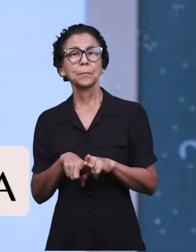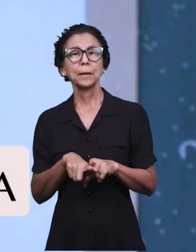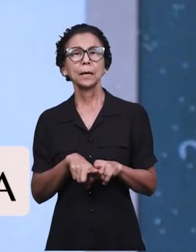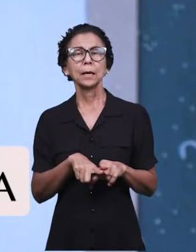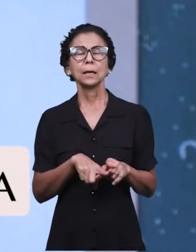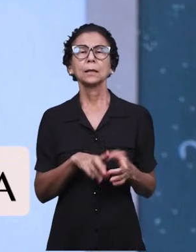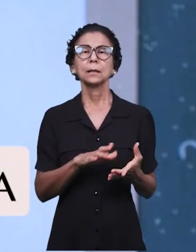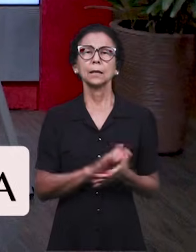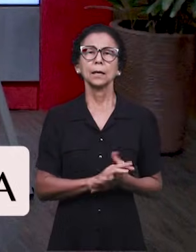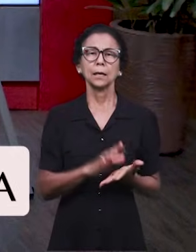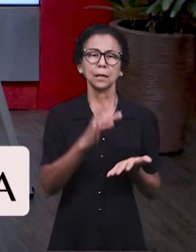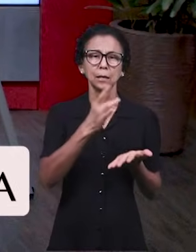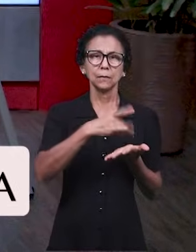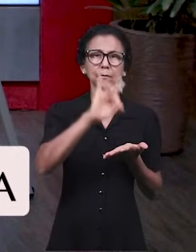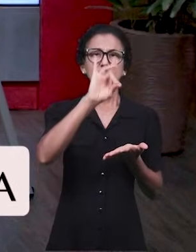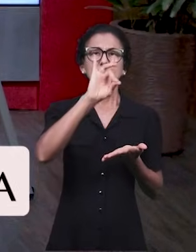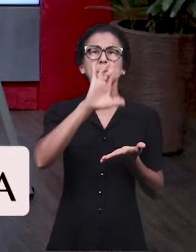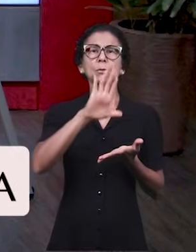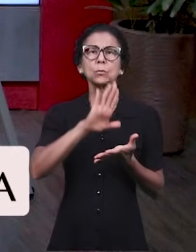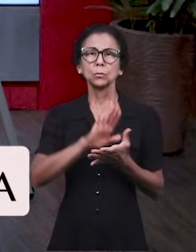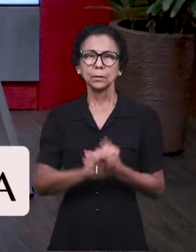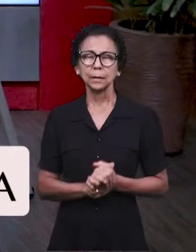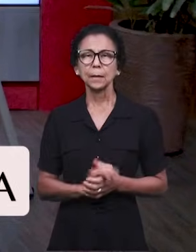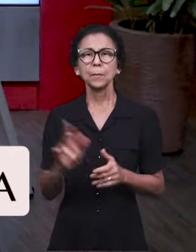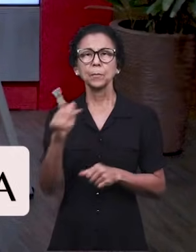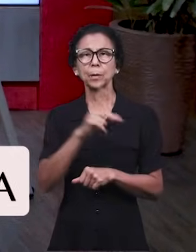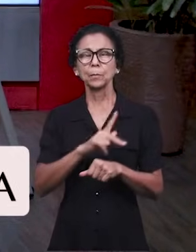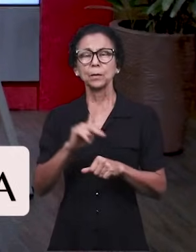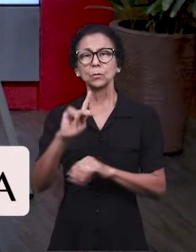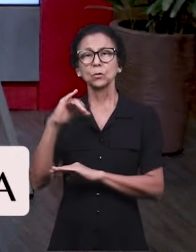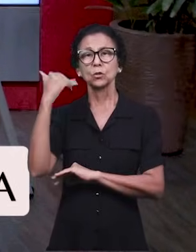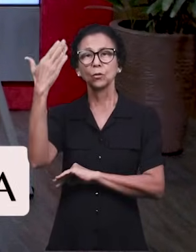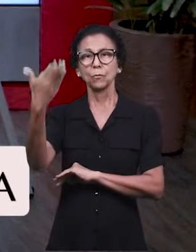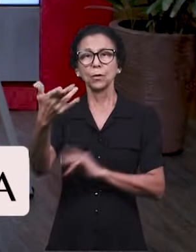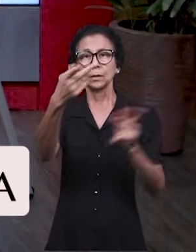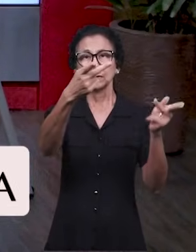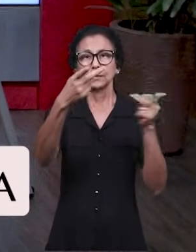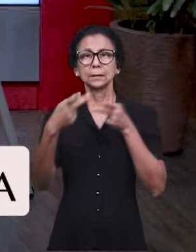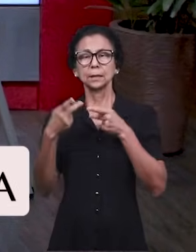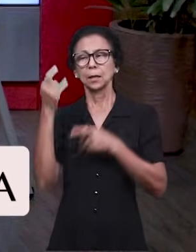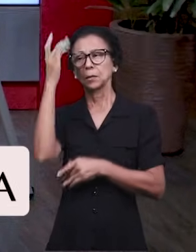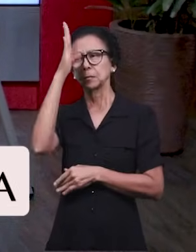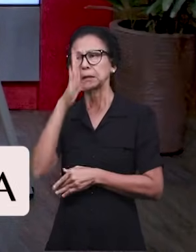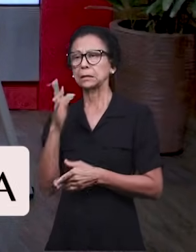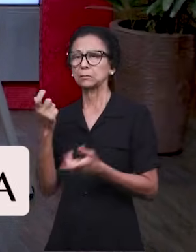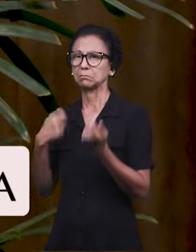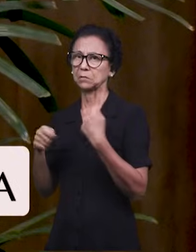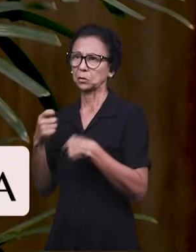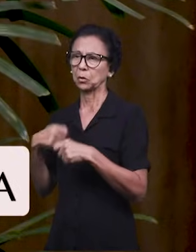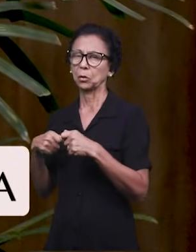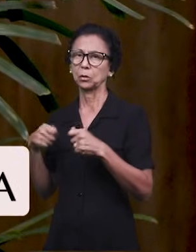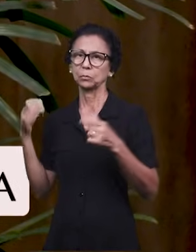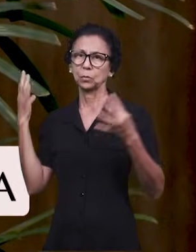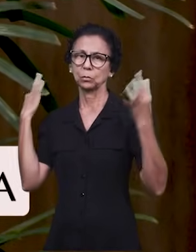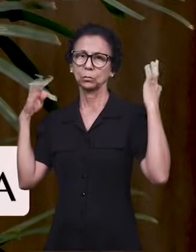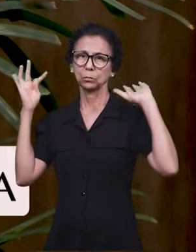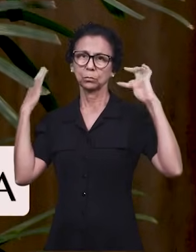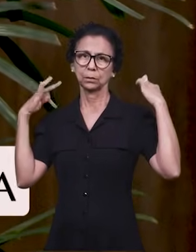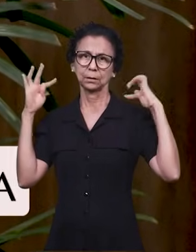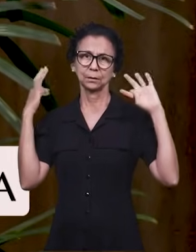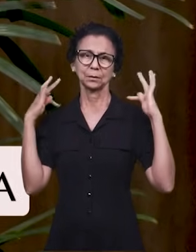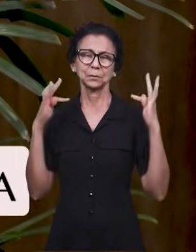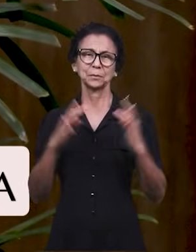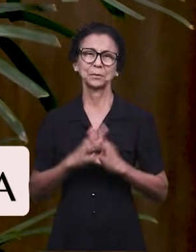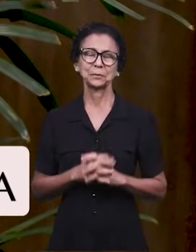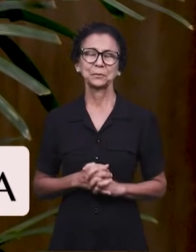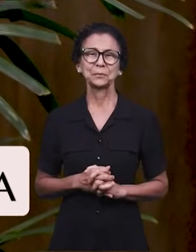para estrangeiros que querem visitar o Brasil a negócios ou em turismo. Então, é interessante porque